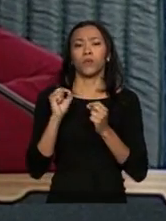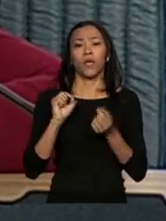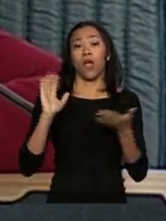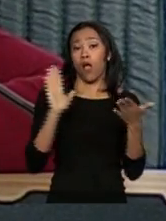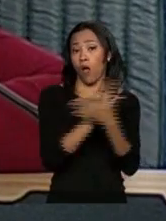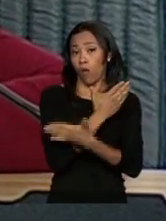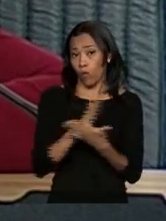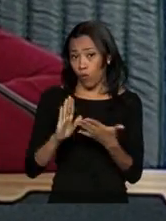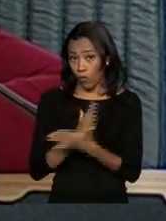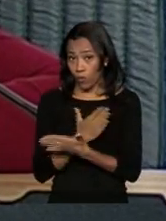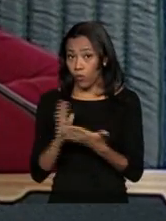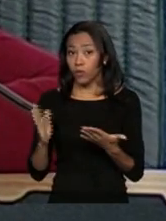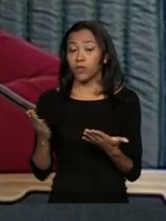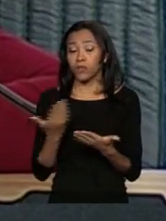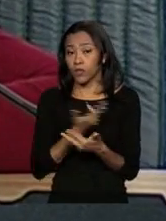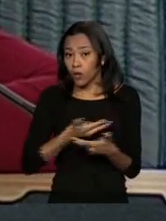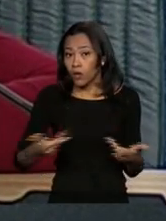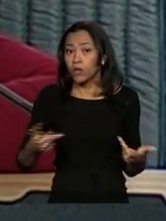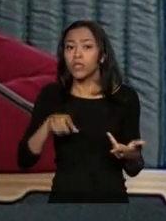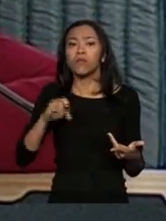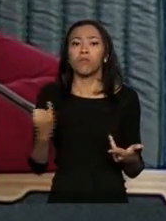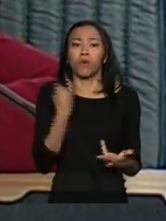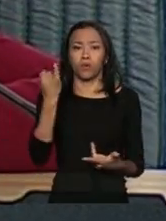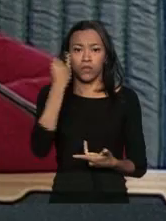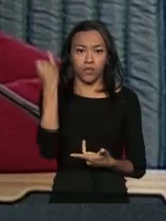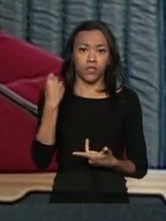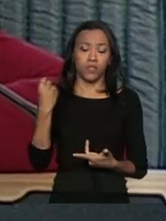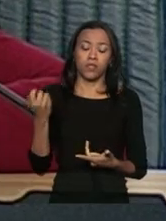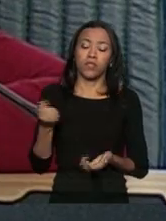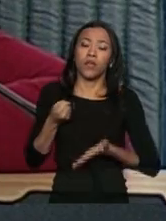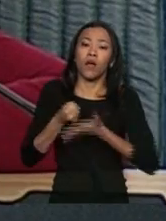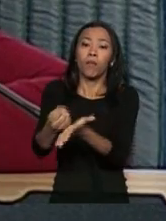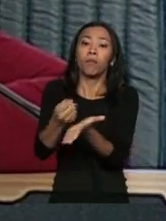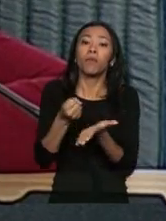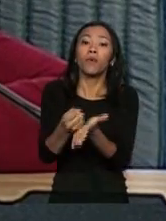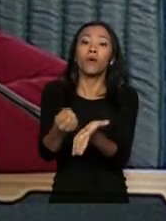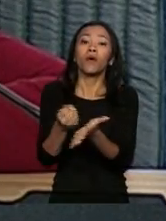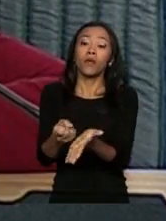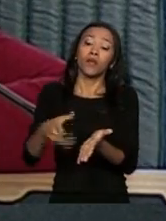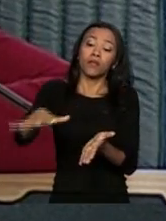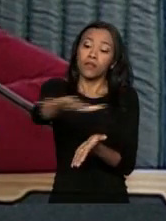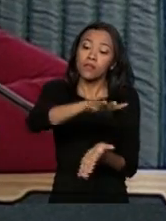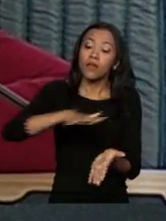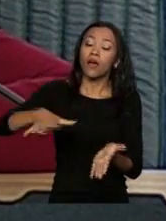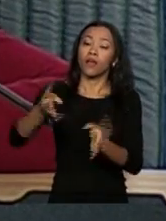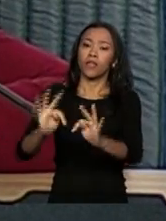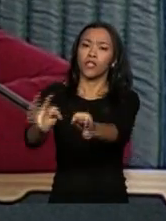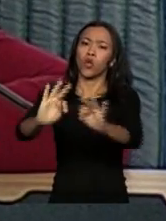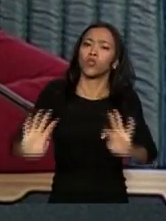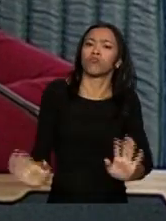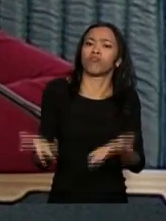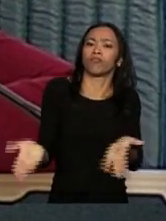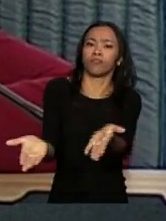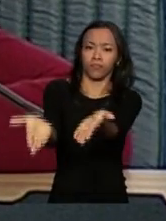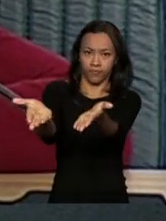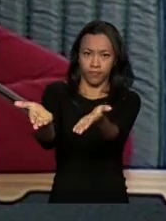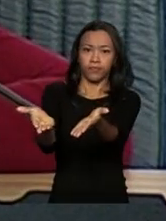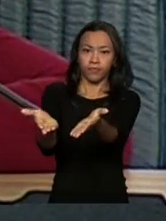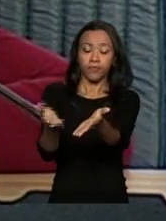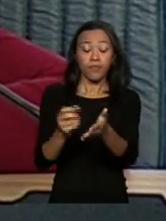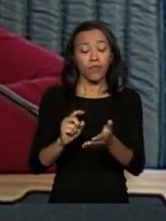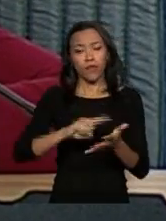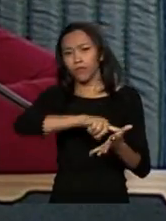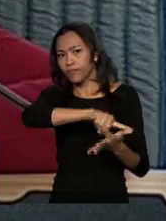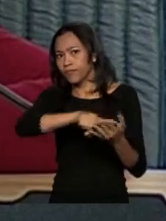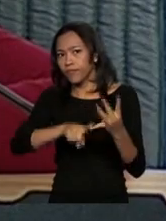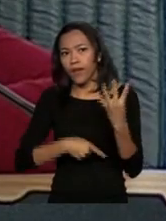instrumentos muito importantes que contribuem muito para pra geração da Inovação e do desenvolvimento científico tecnológico entre